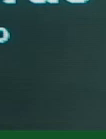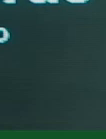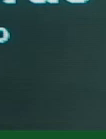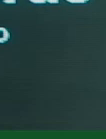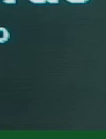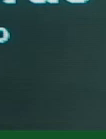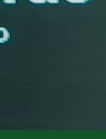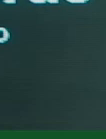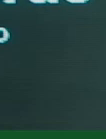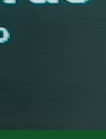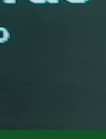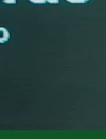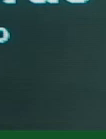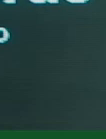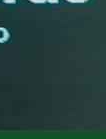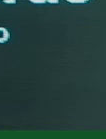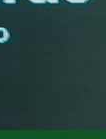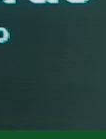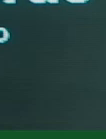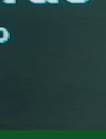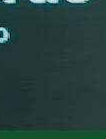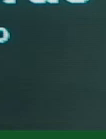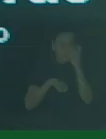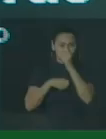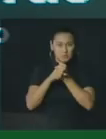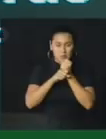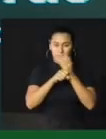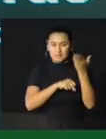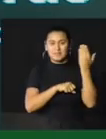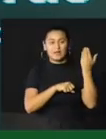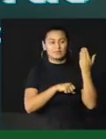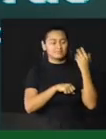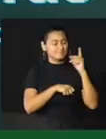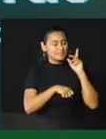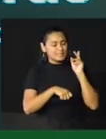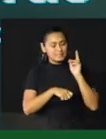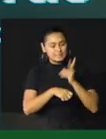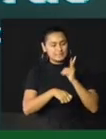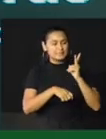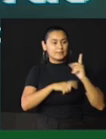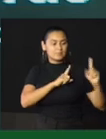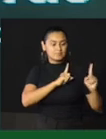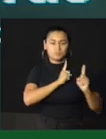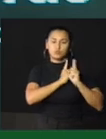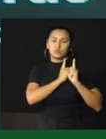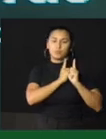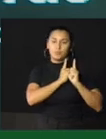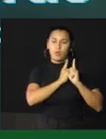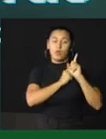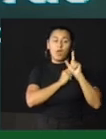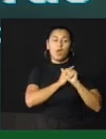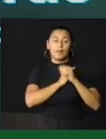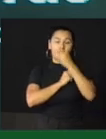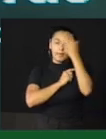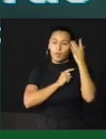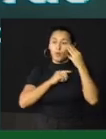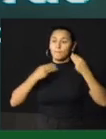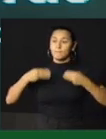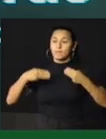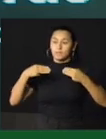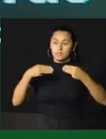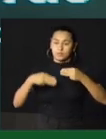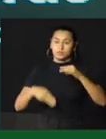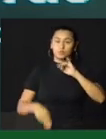horas difíceis do ano passado parceiro fundamental que é o nosso Ministro José múcio Monteiro grande